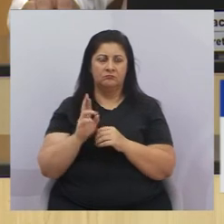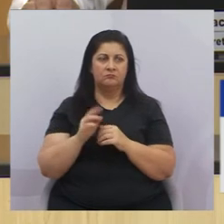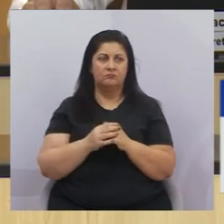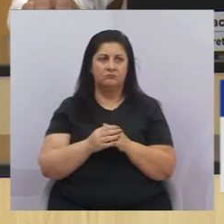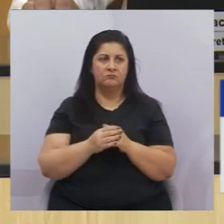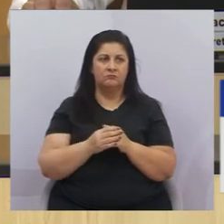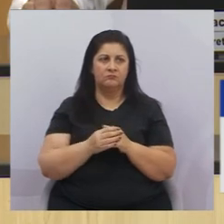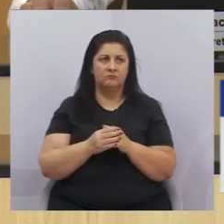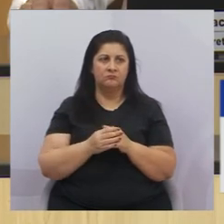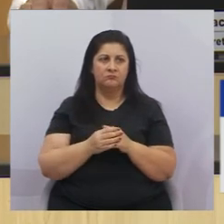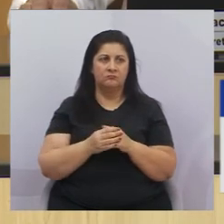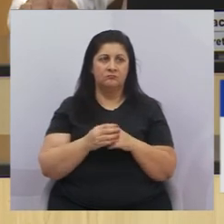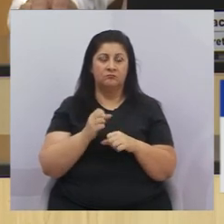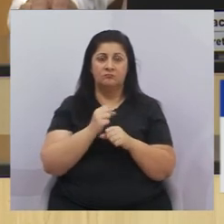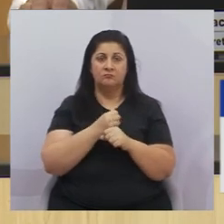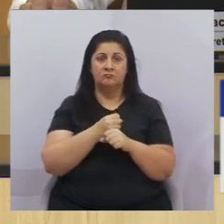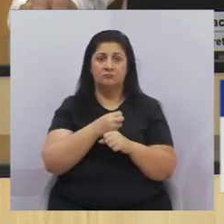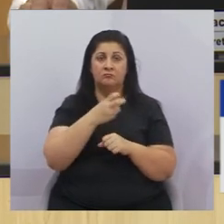62.562 anual,